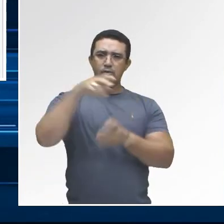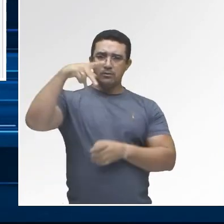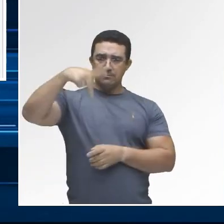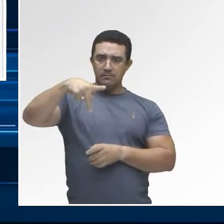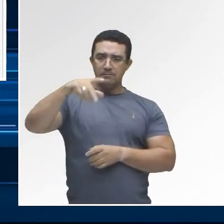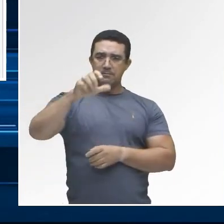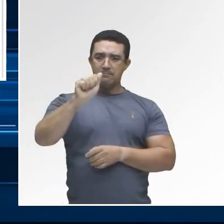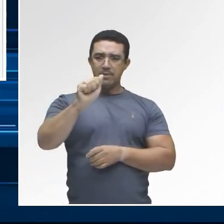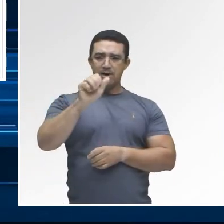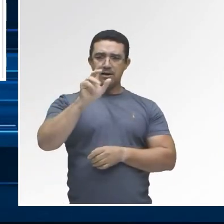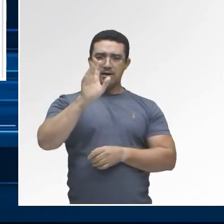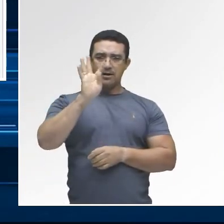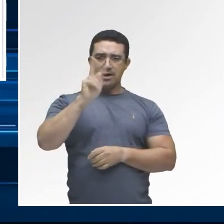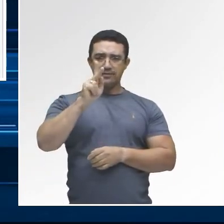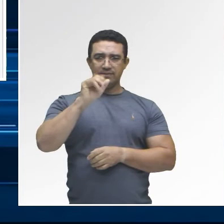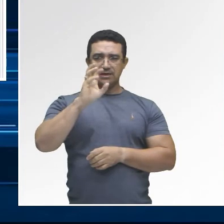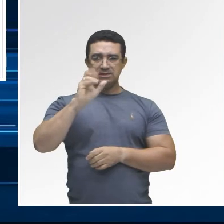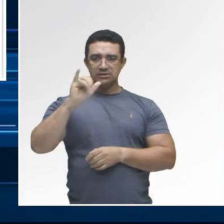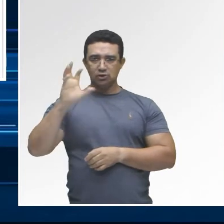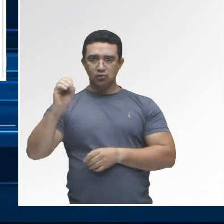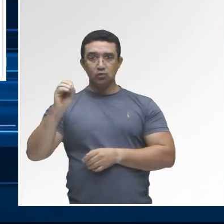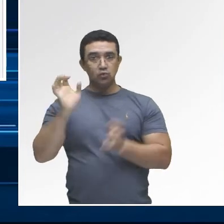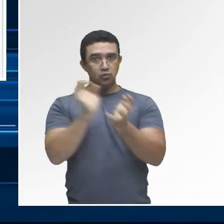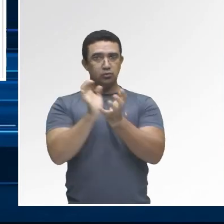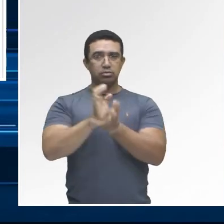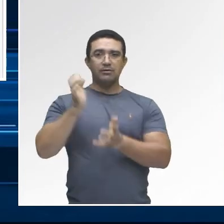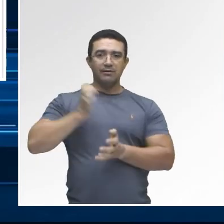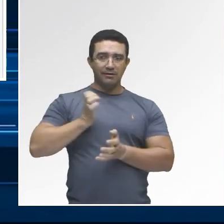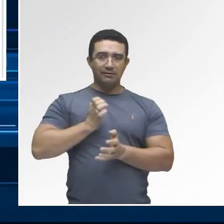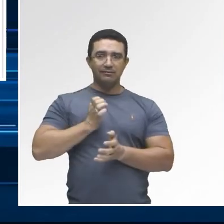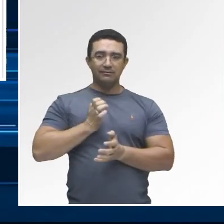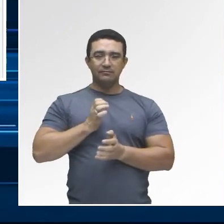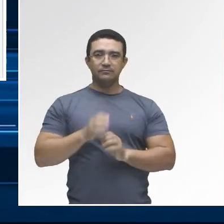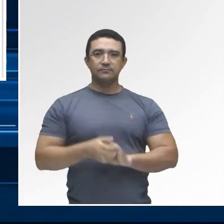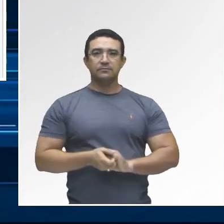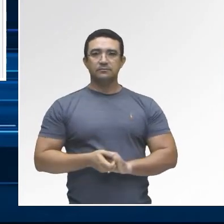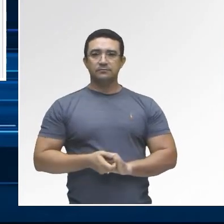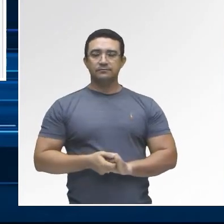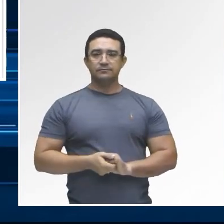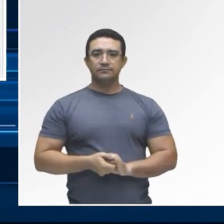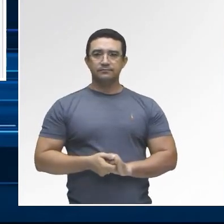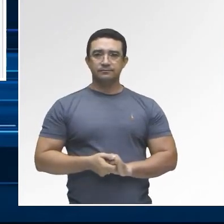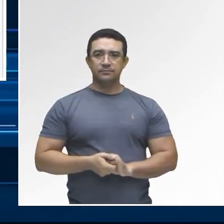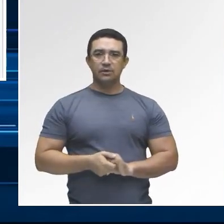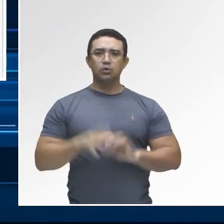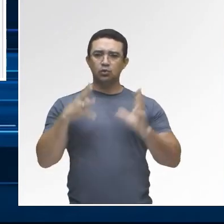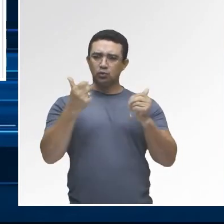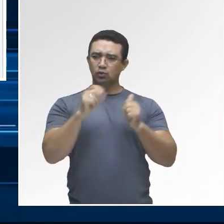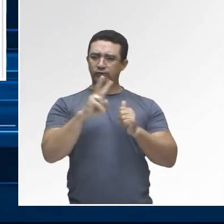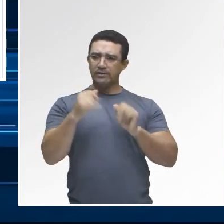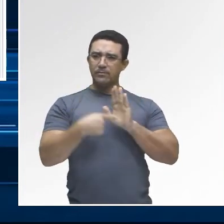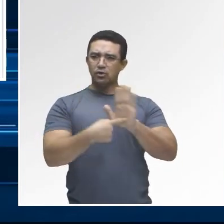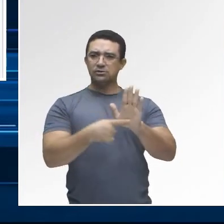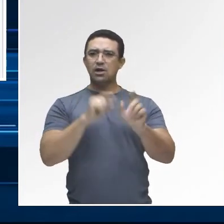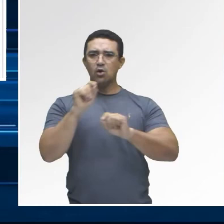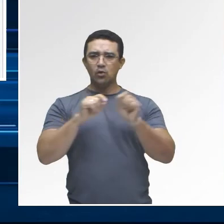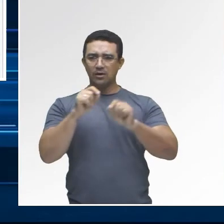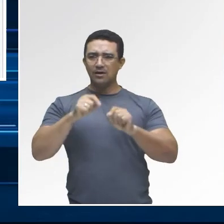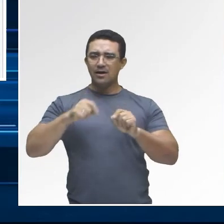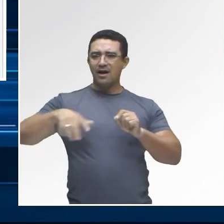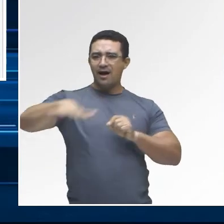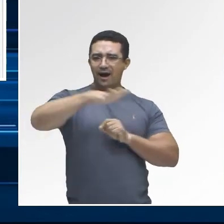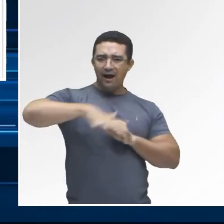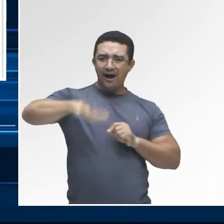os seguidores do Mário e vai devolver o poder ao Senado. Mas isso tudo vai mostrar pra gente o quê? Um cenário de